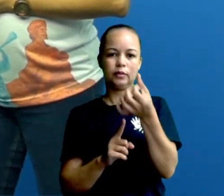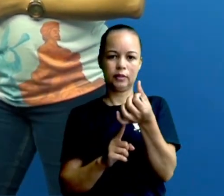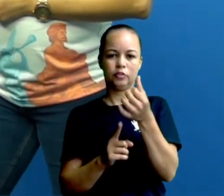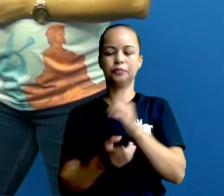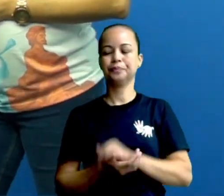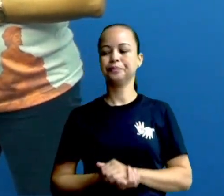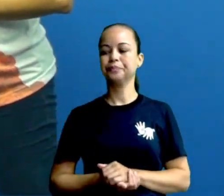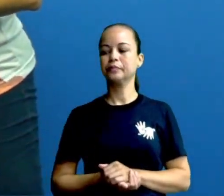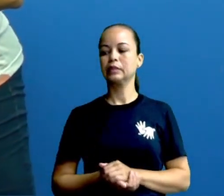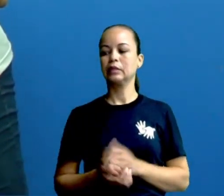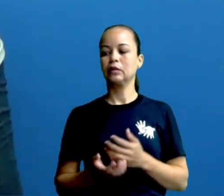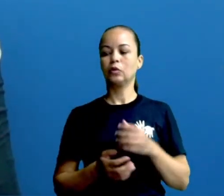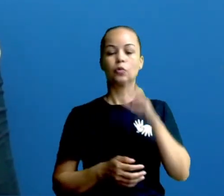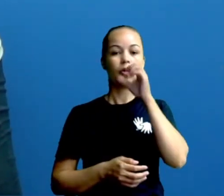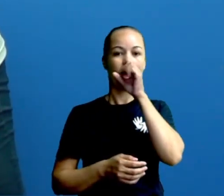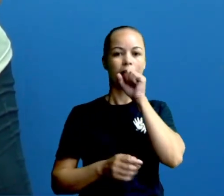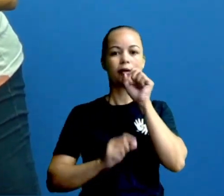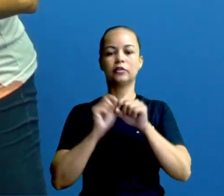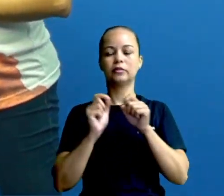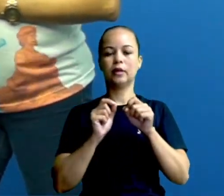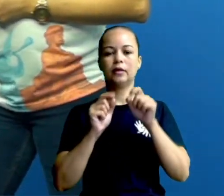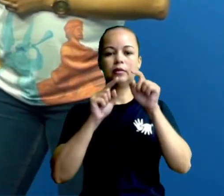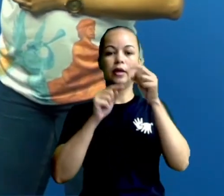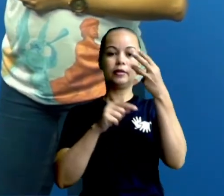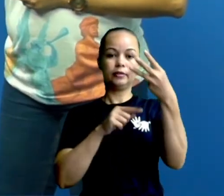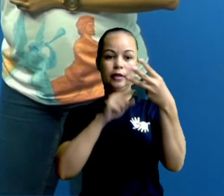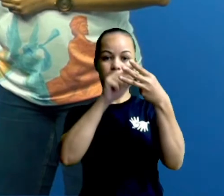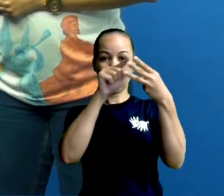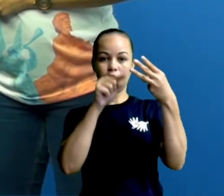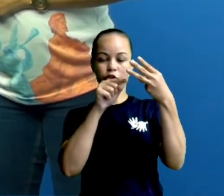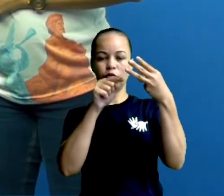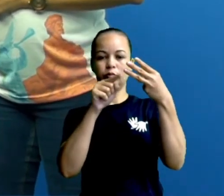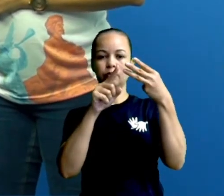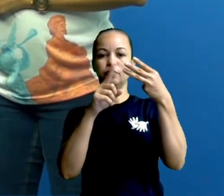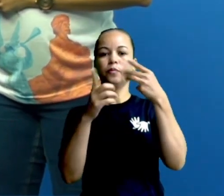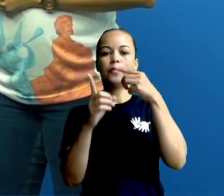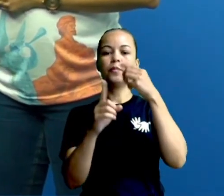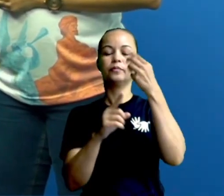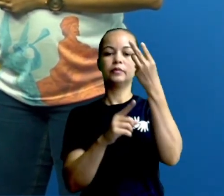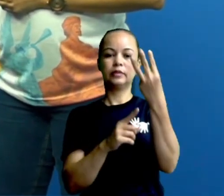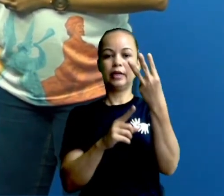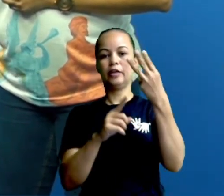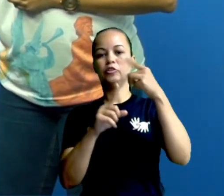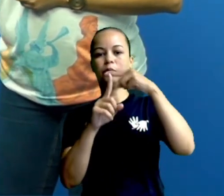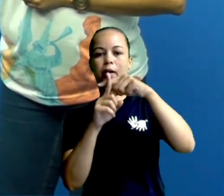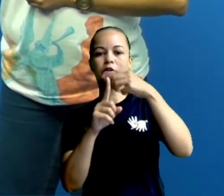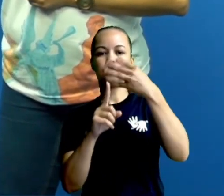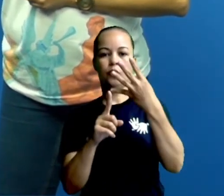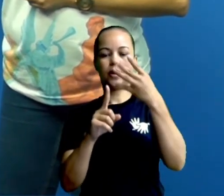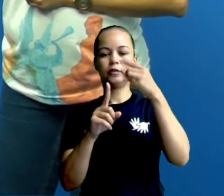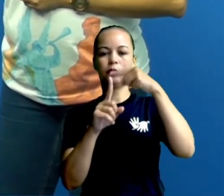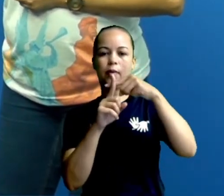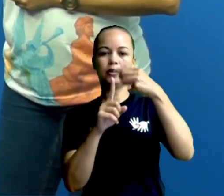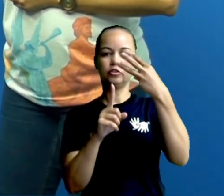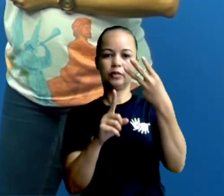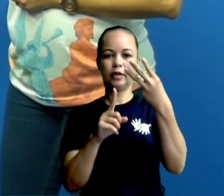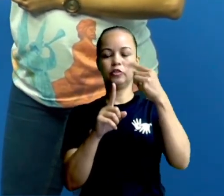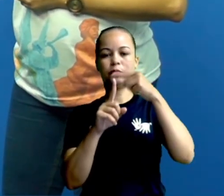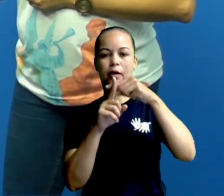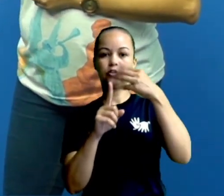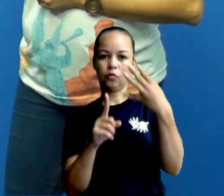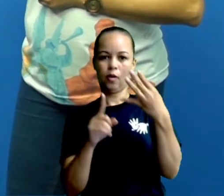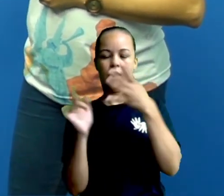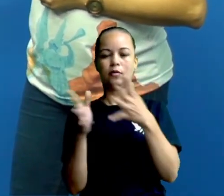Retângulo laranja. Qual foi a representação? 3 por 4. Então, ó, 4 mais 3 mais 4 mais 3, que é